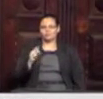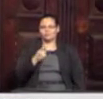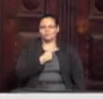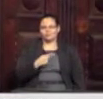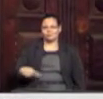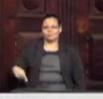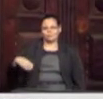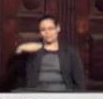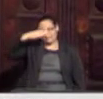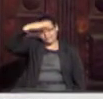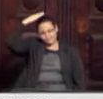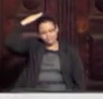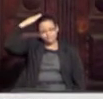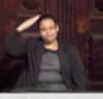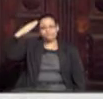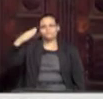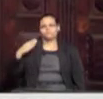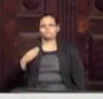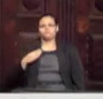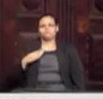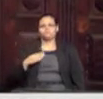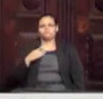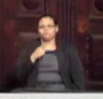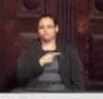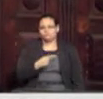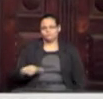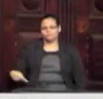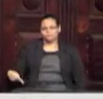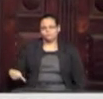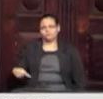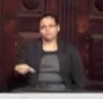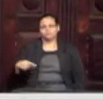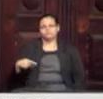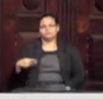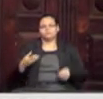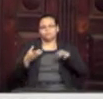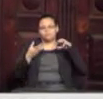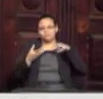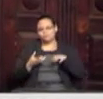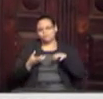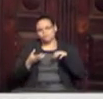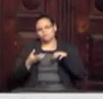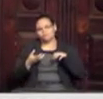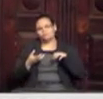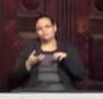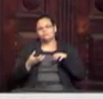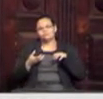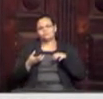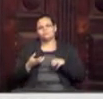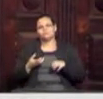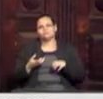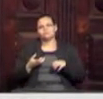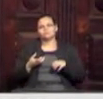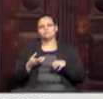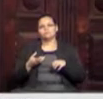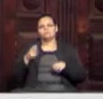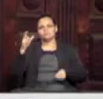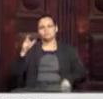temer eo presidente do congresso nacional senador